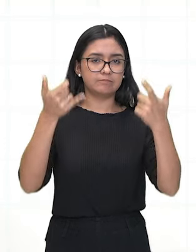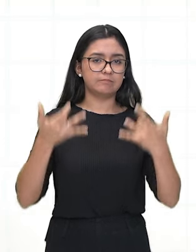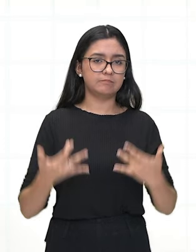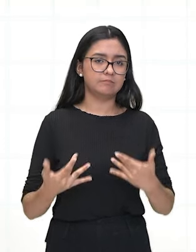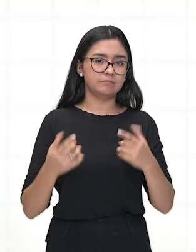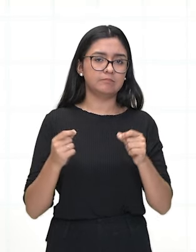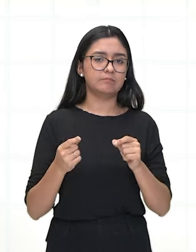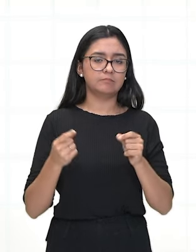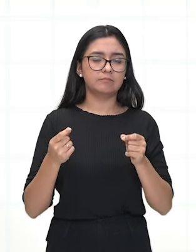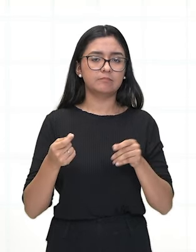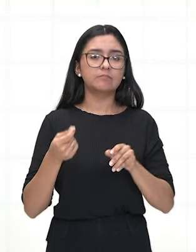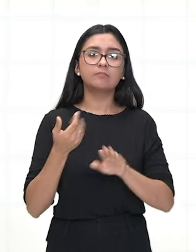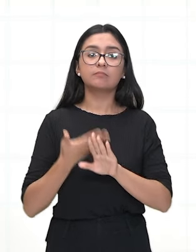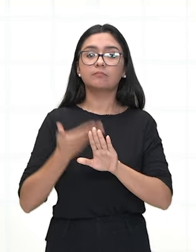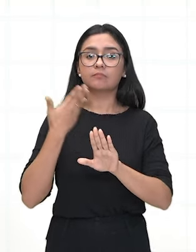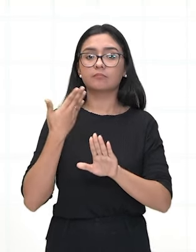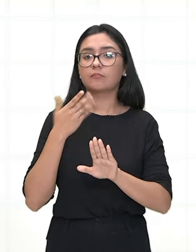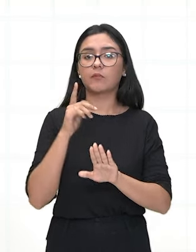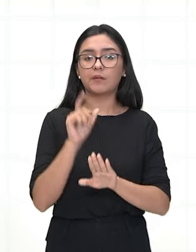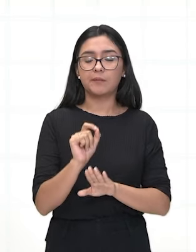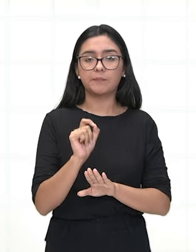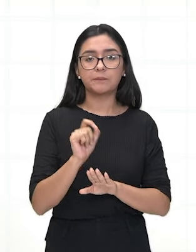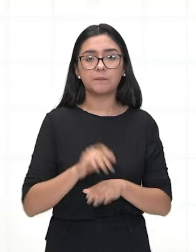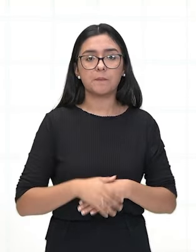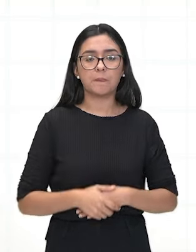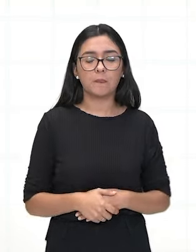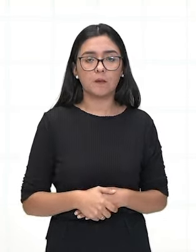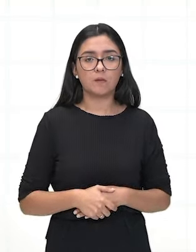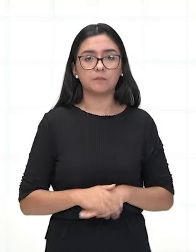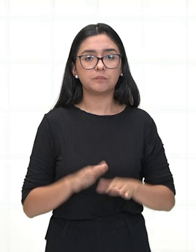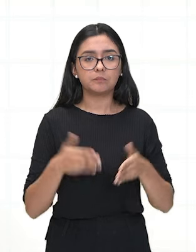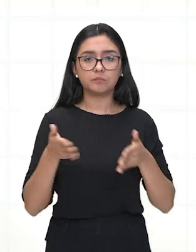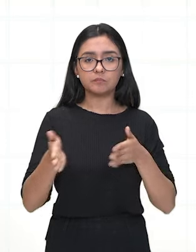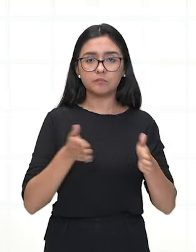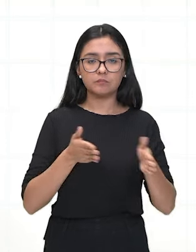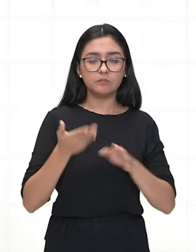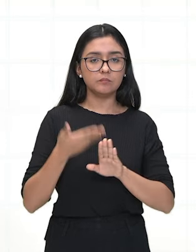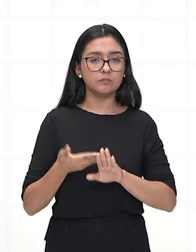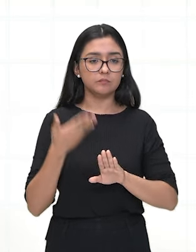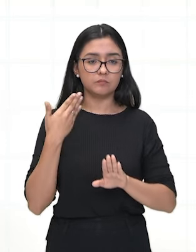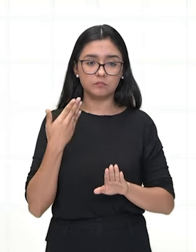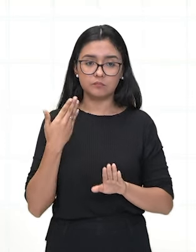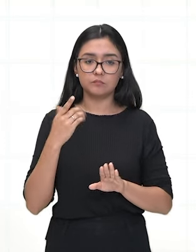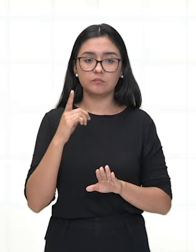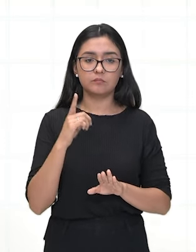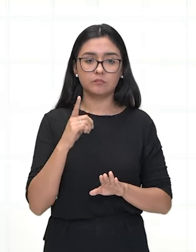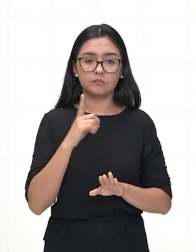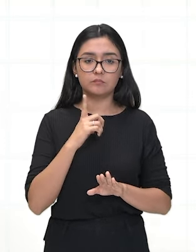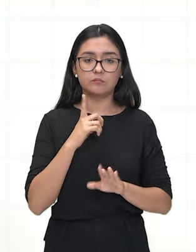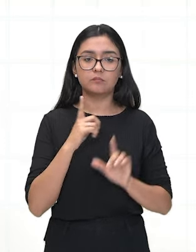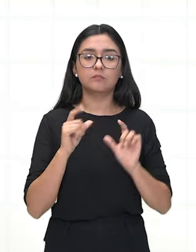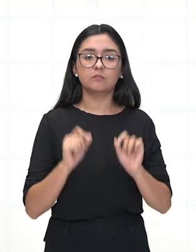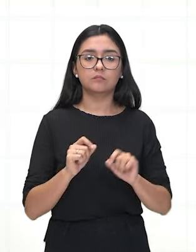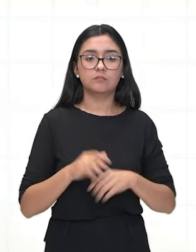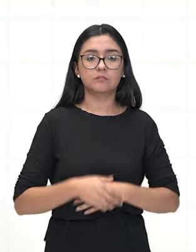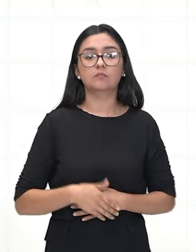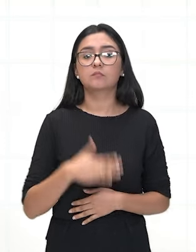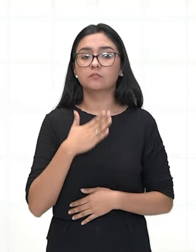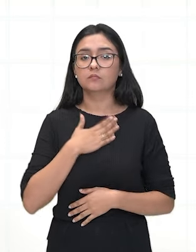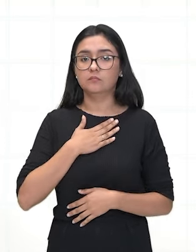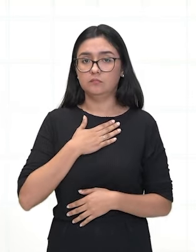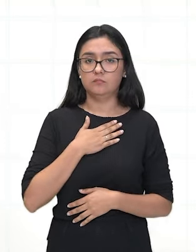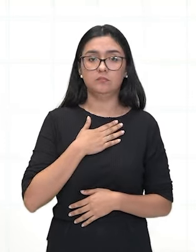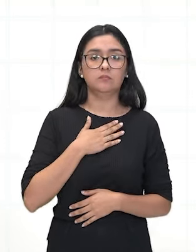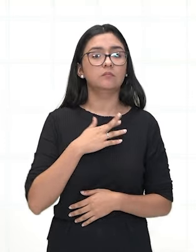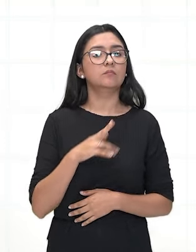passado Então nesse determinado momento no passado My sister